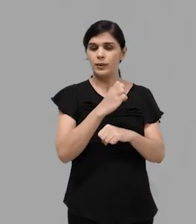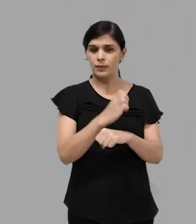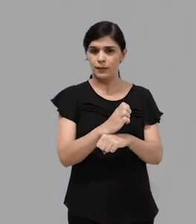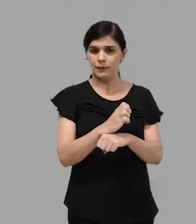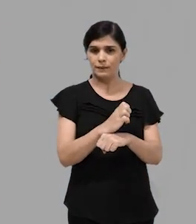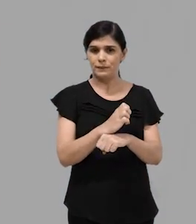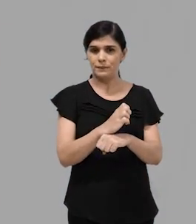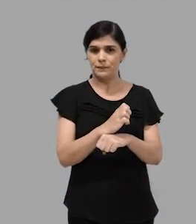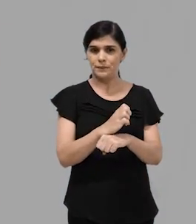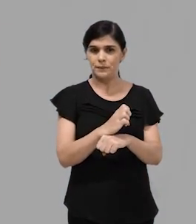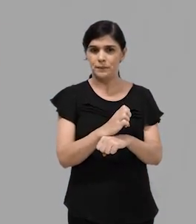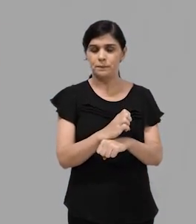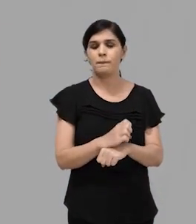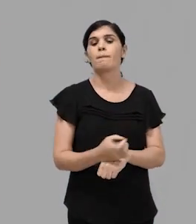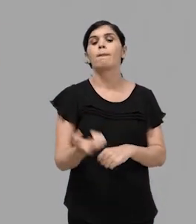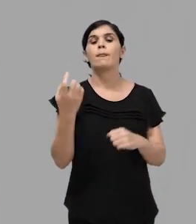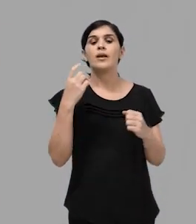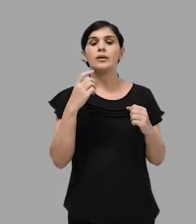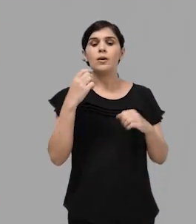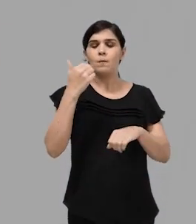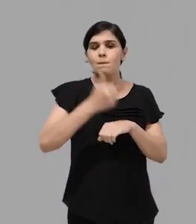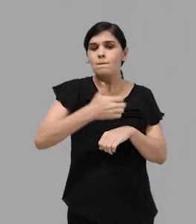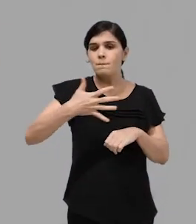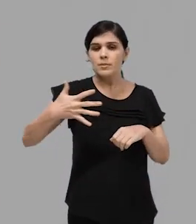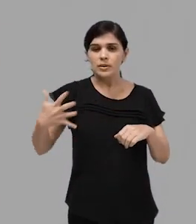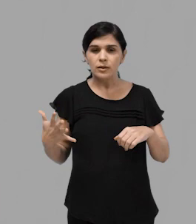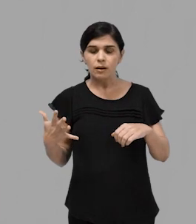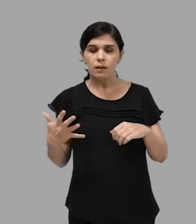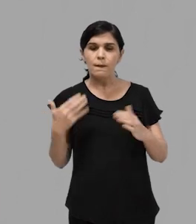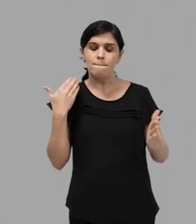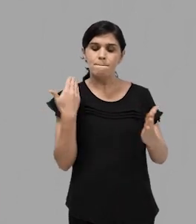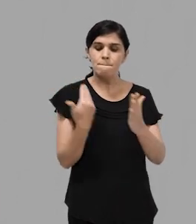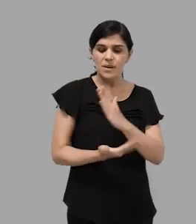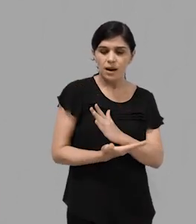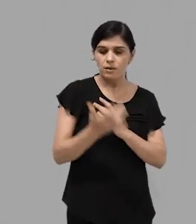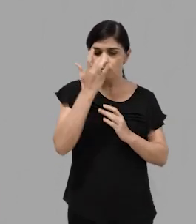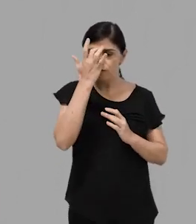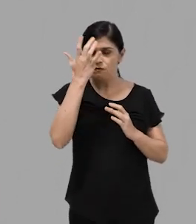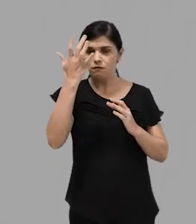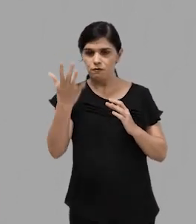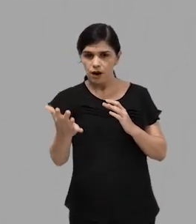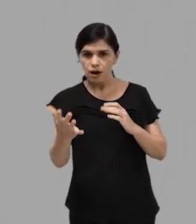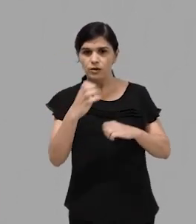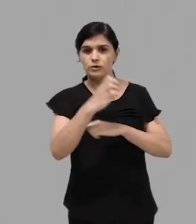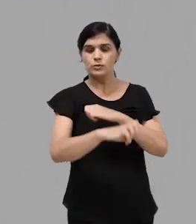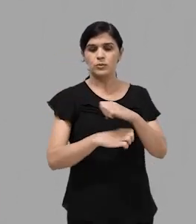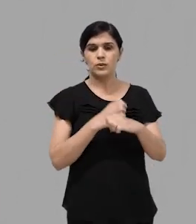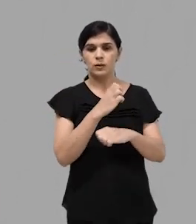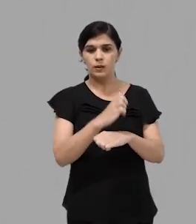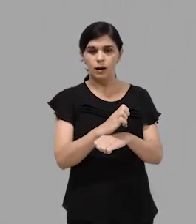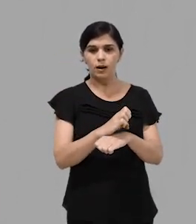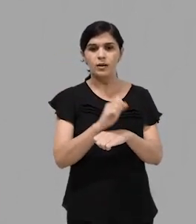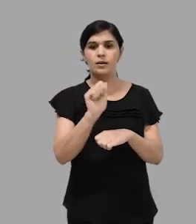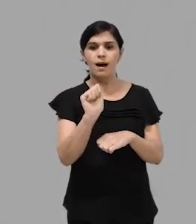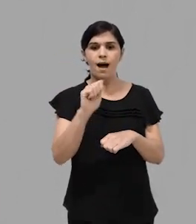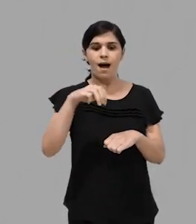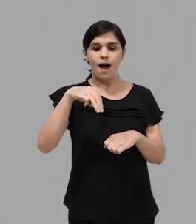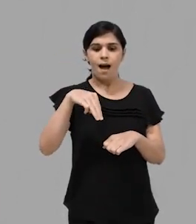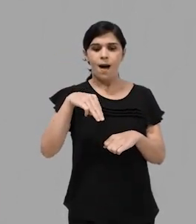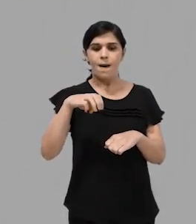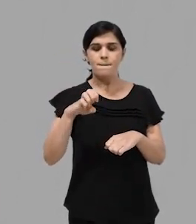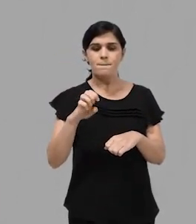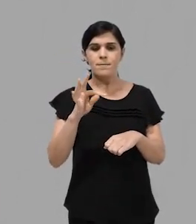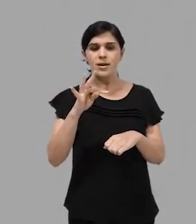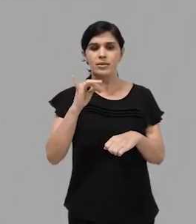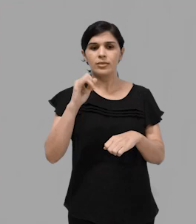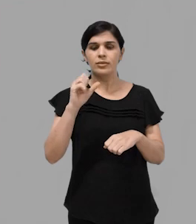ametais tendem a ganhar elétrons com facilidade. Esses elementos são os elementos mais reativos. E